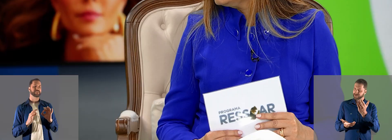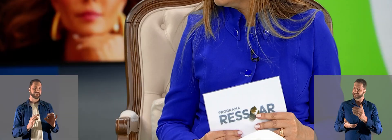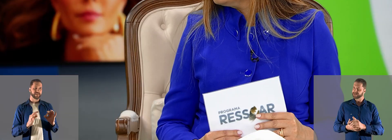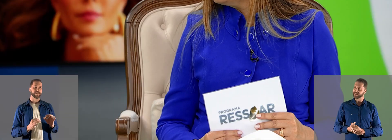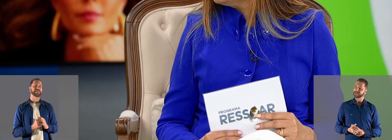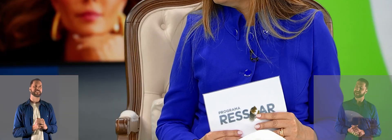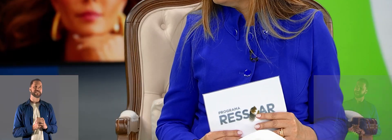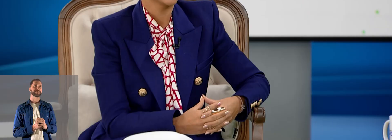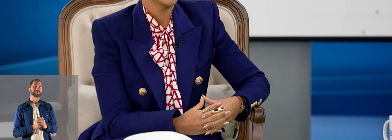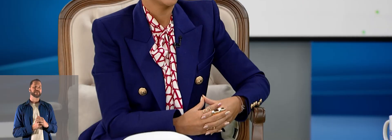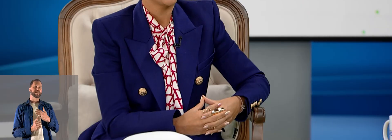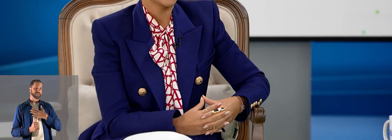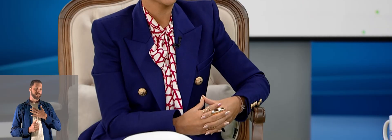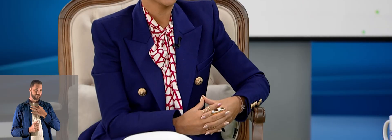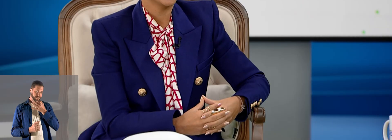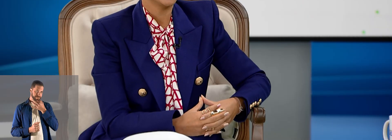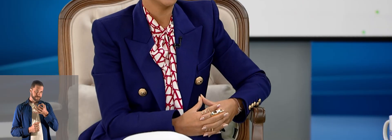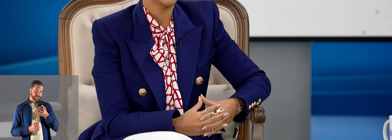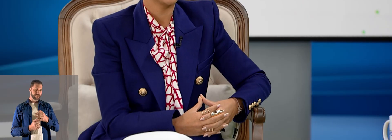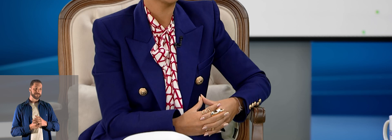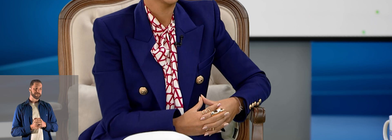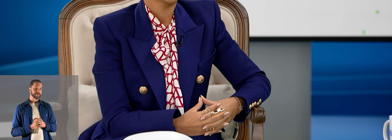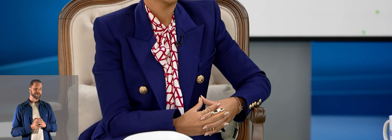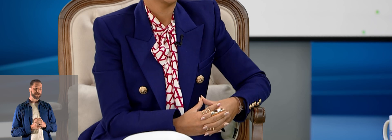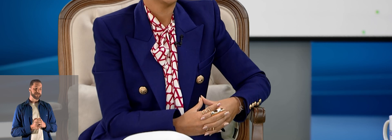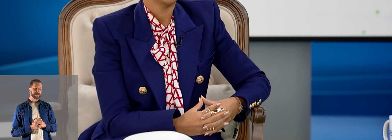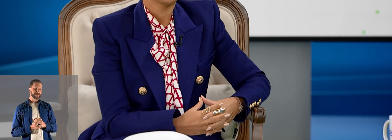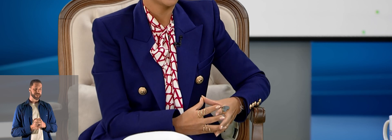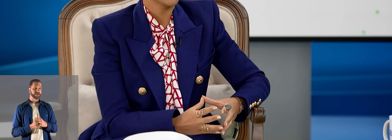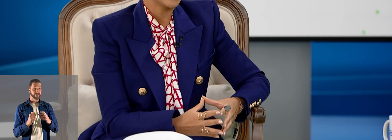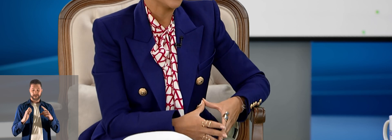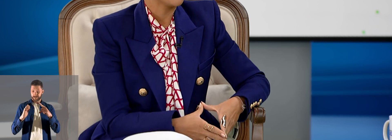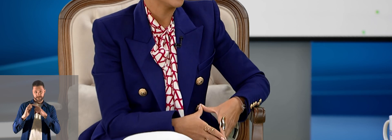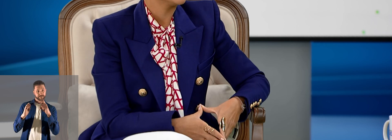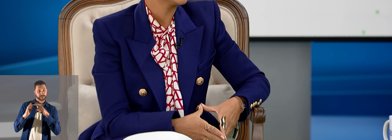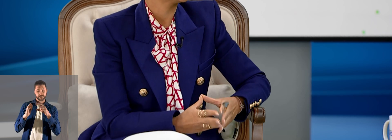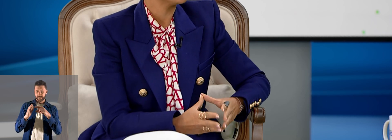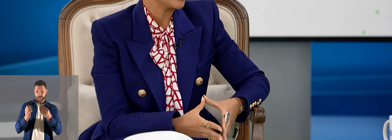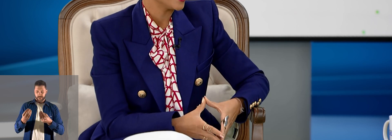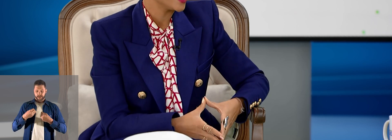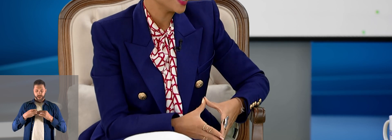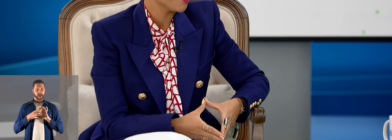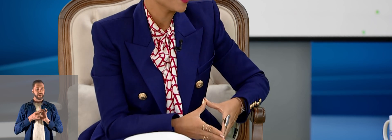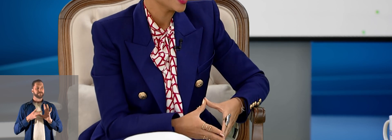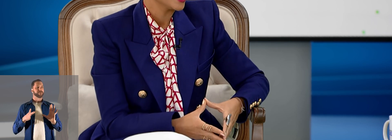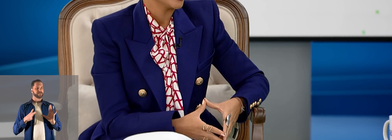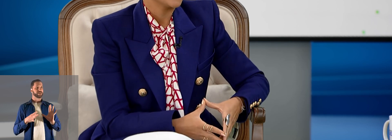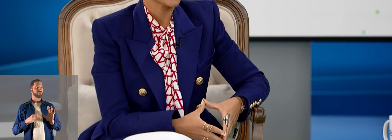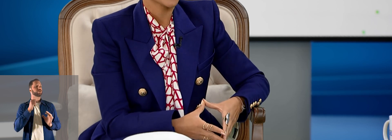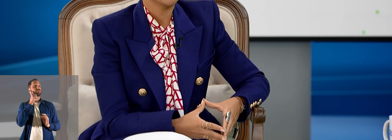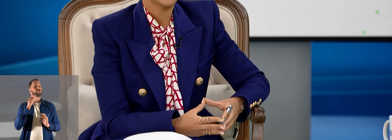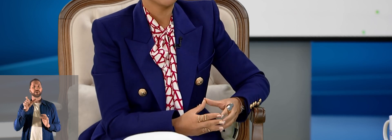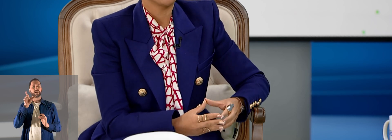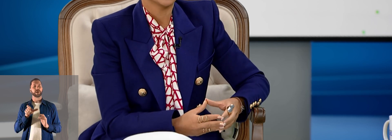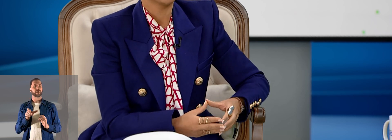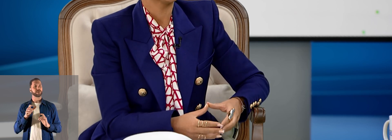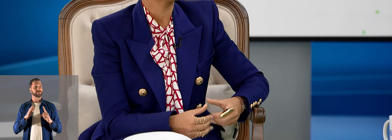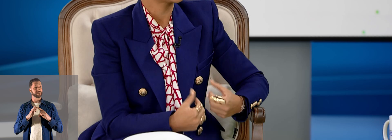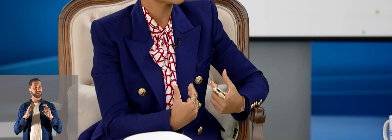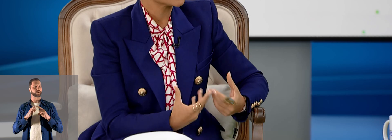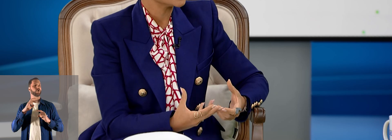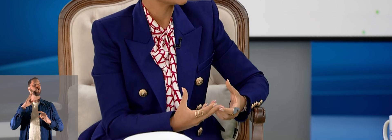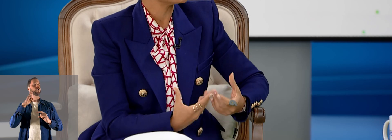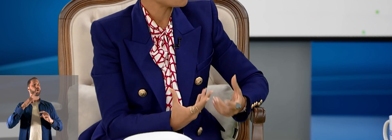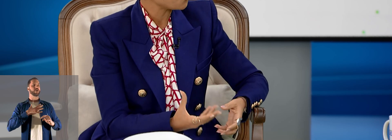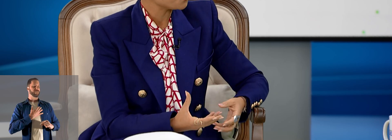fazendo bem né certeza eu acho que eu falo empreender liberta eu acho que a mulher fica